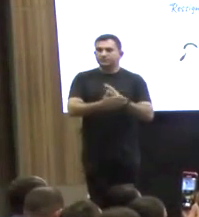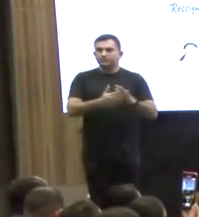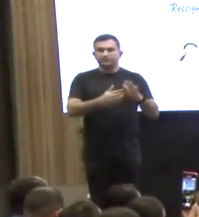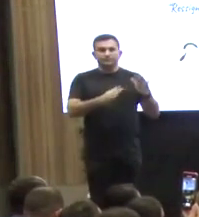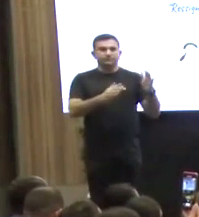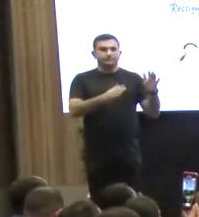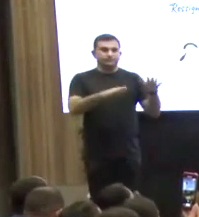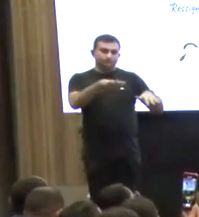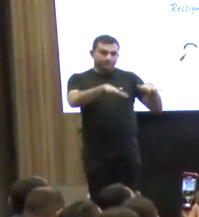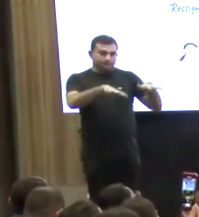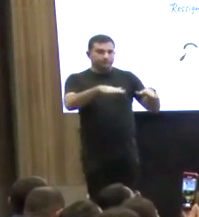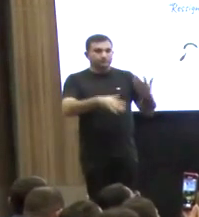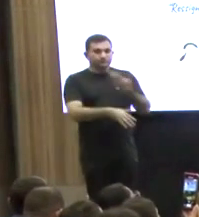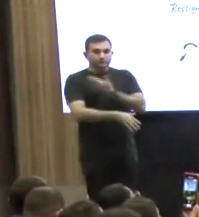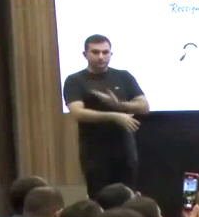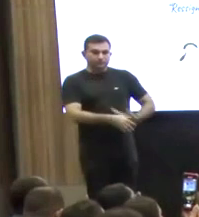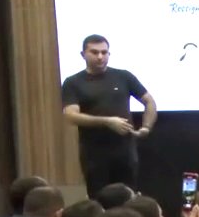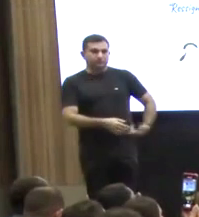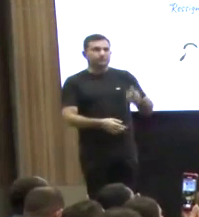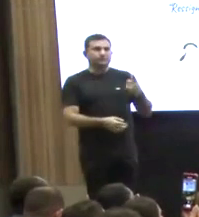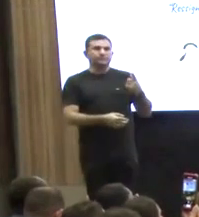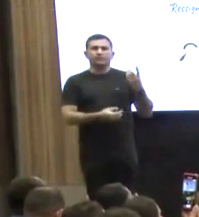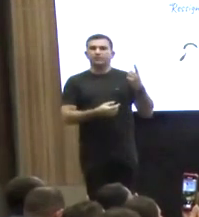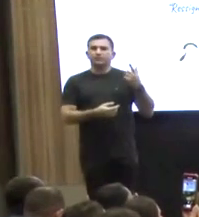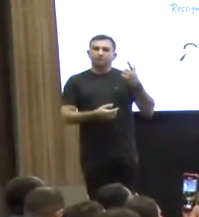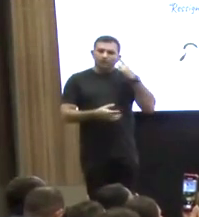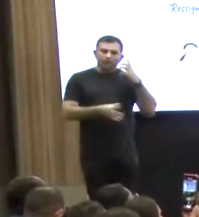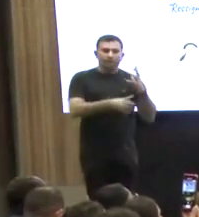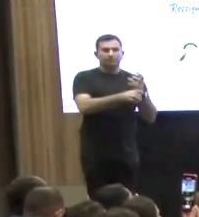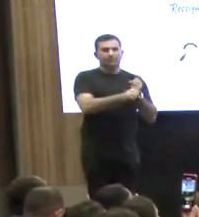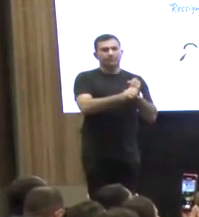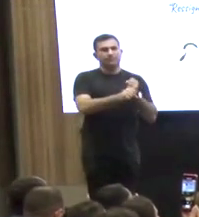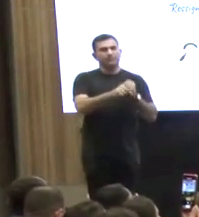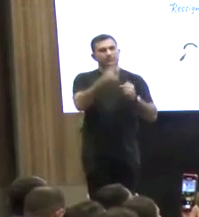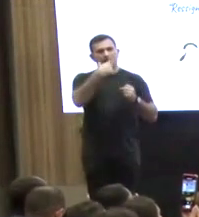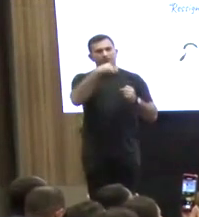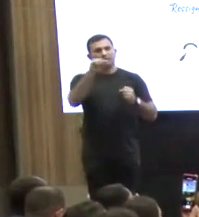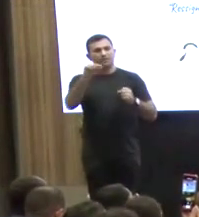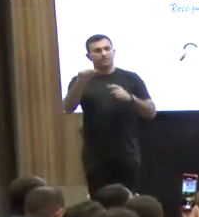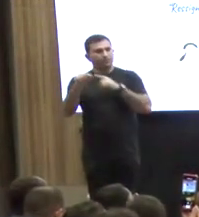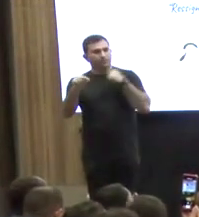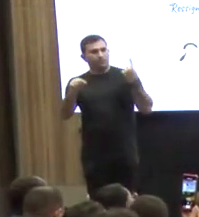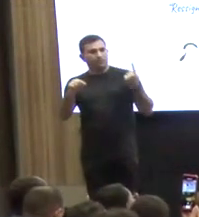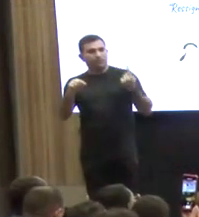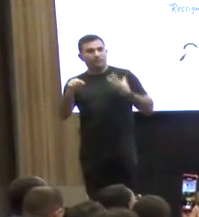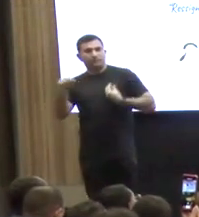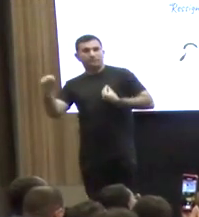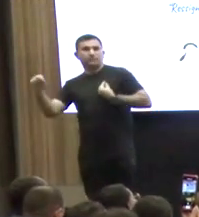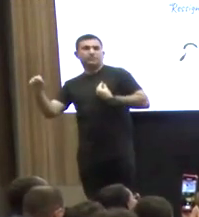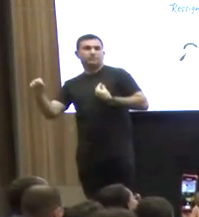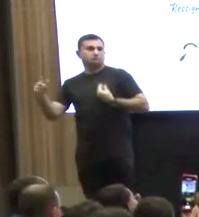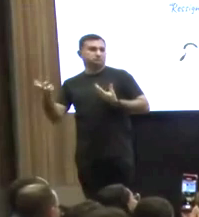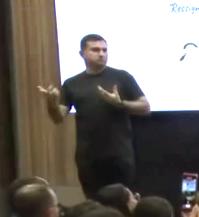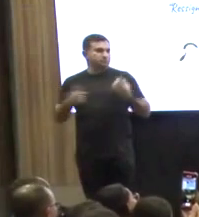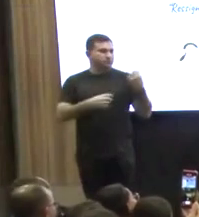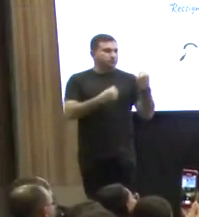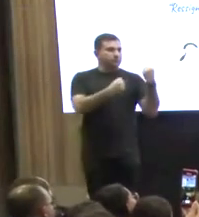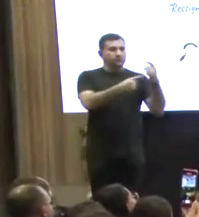a biopolítica, e ela está nos chamando a atenção para que o Estado, muitas vezes, em